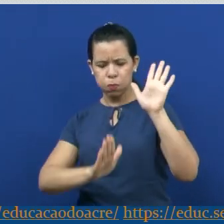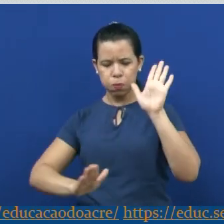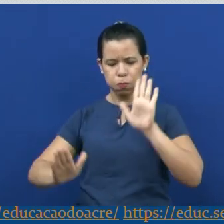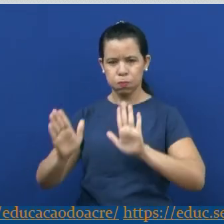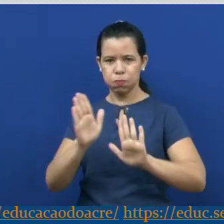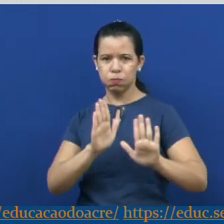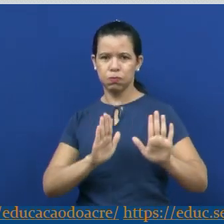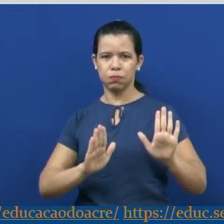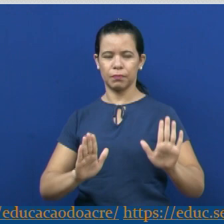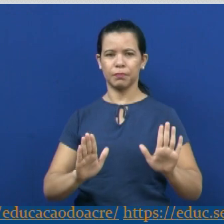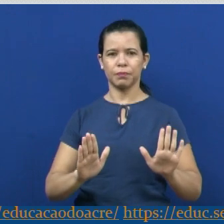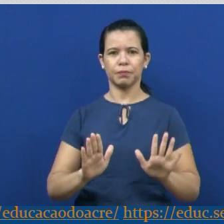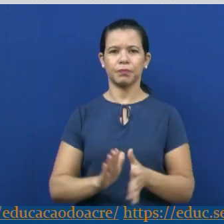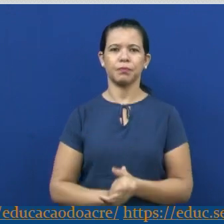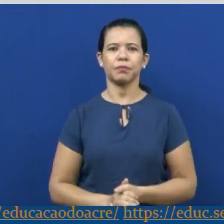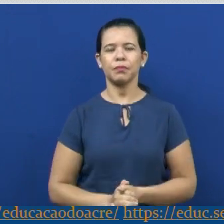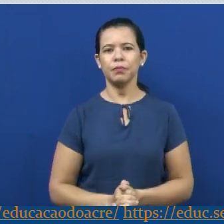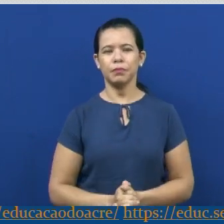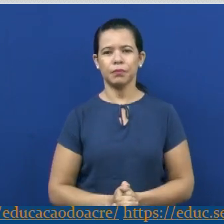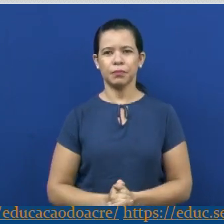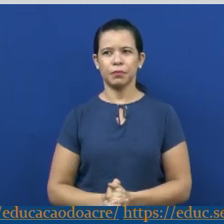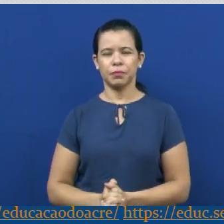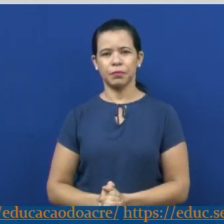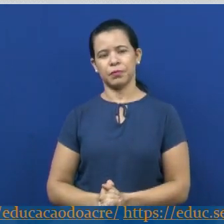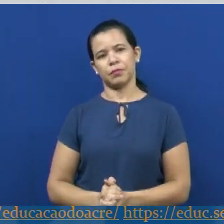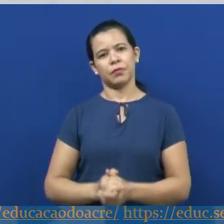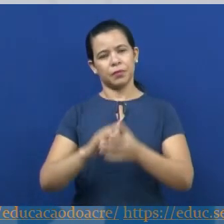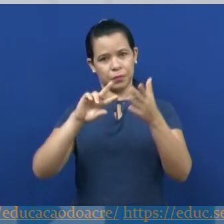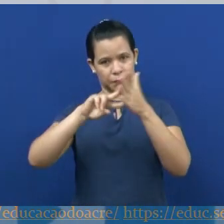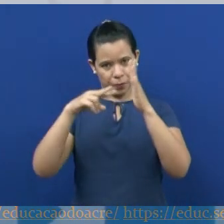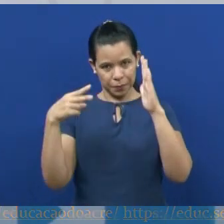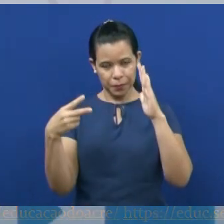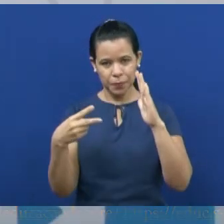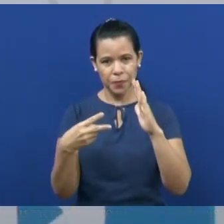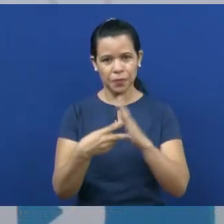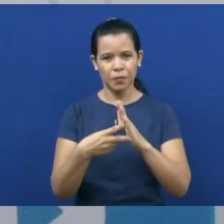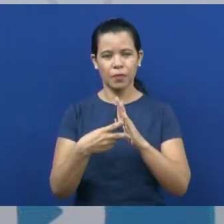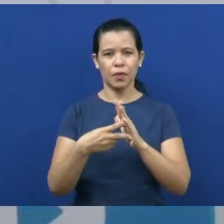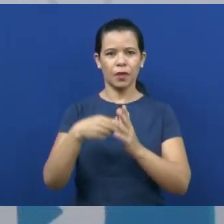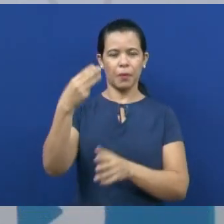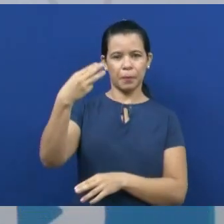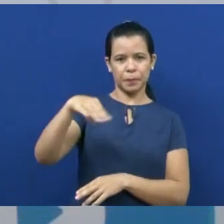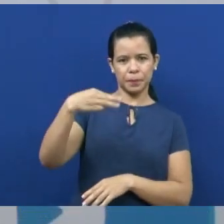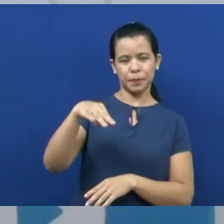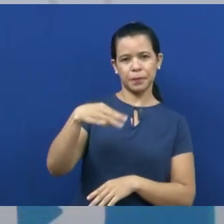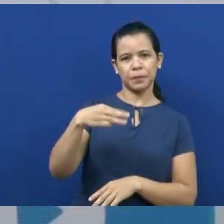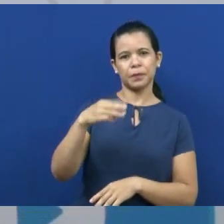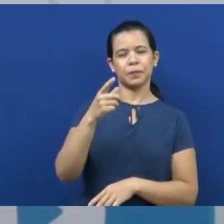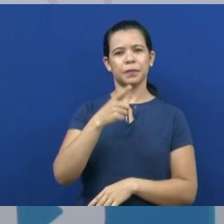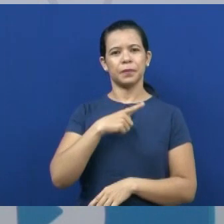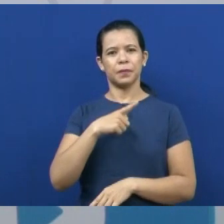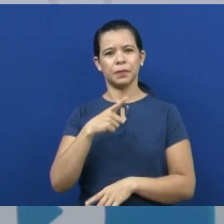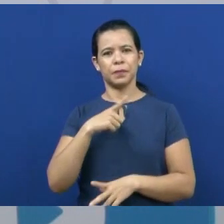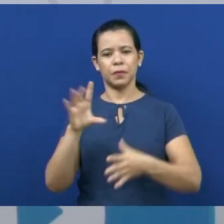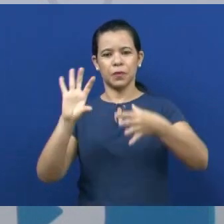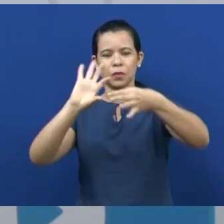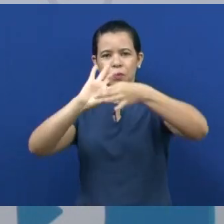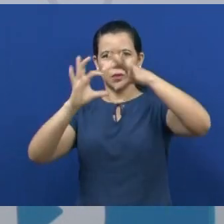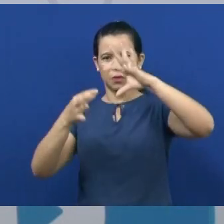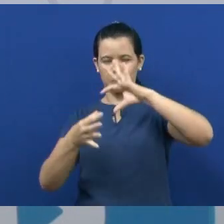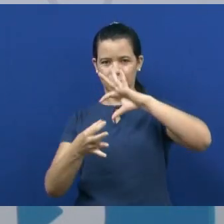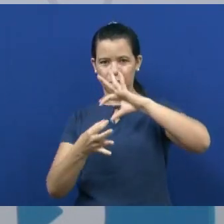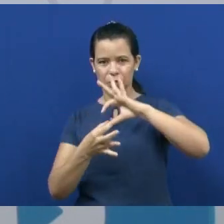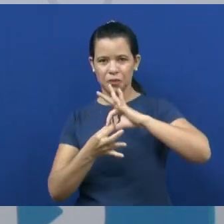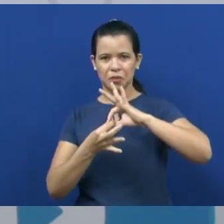reduzida. Venham comigo. Isso significa dizer que a matemática ela tem a sua contextualização